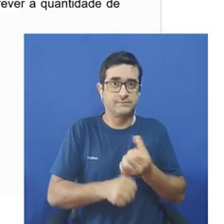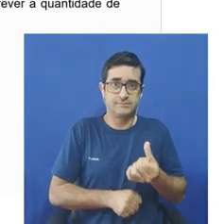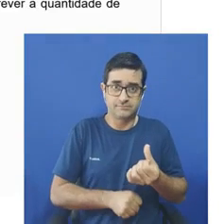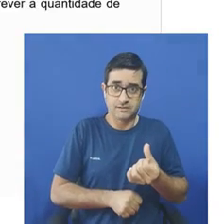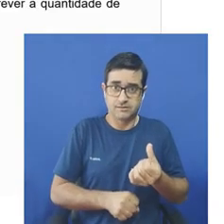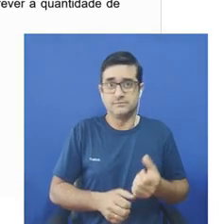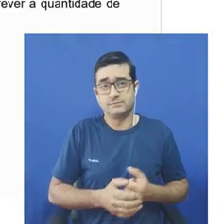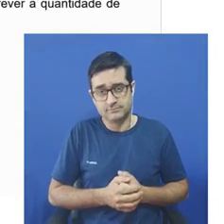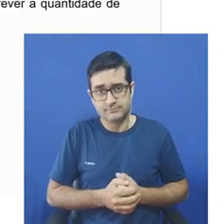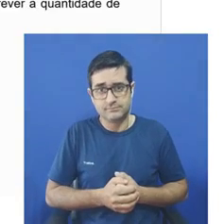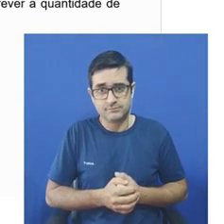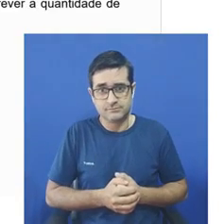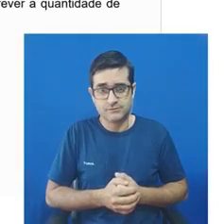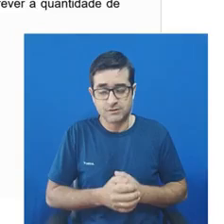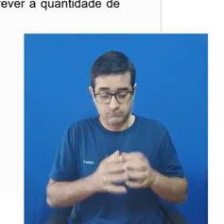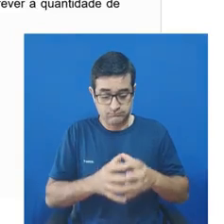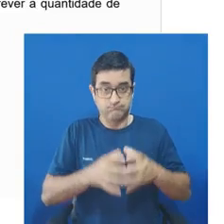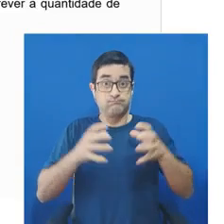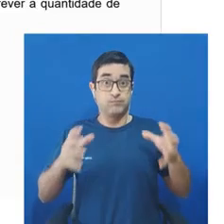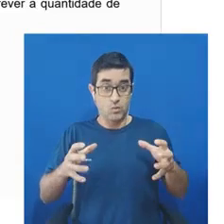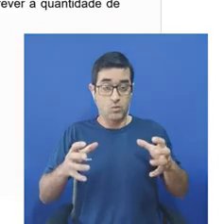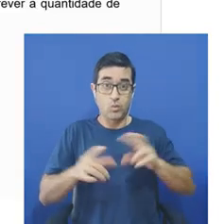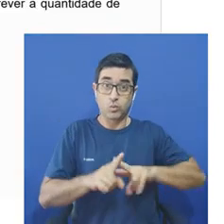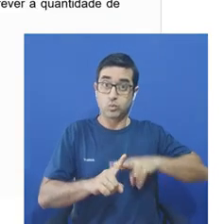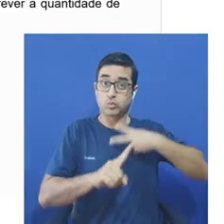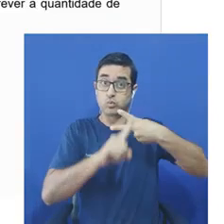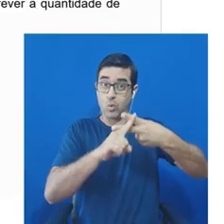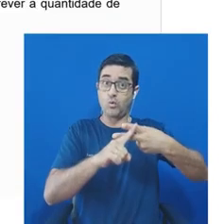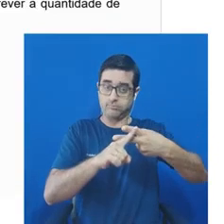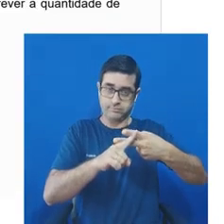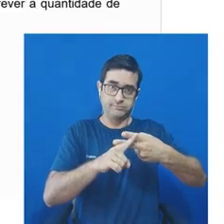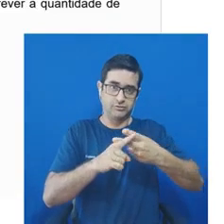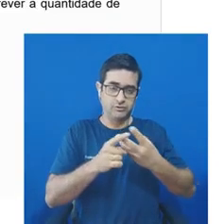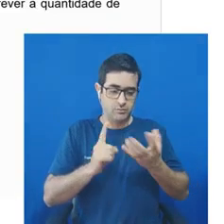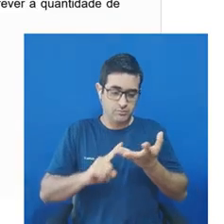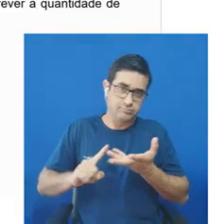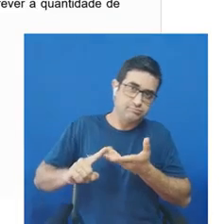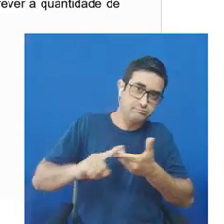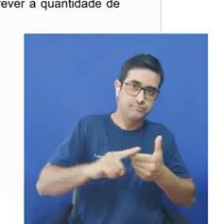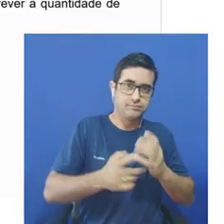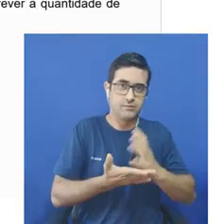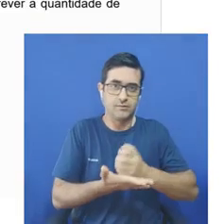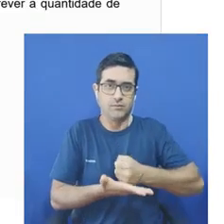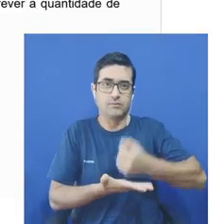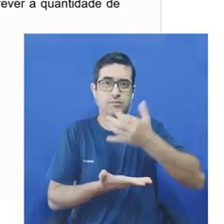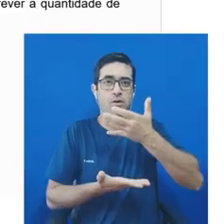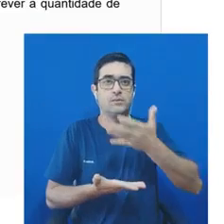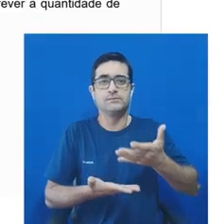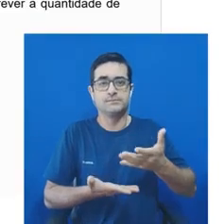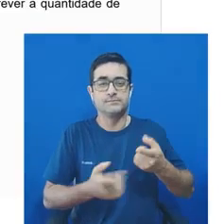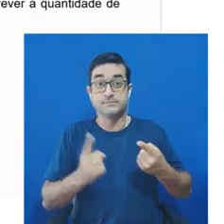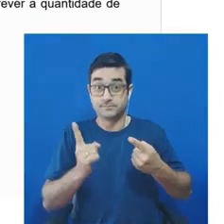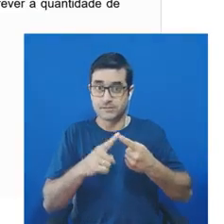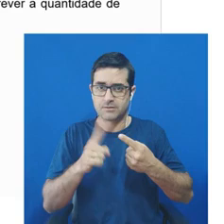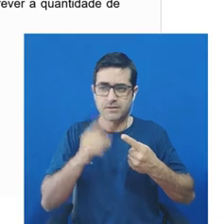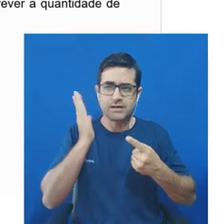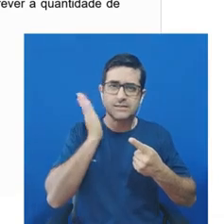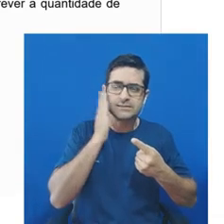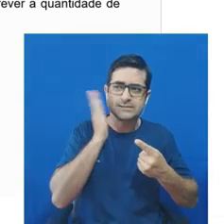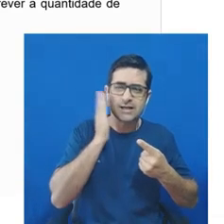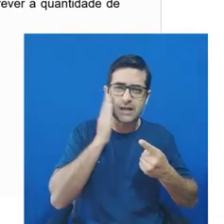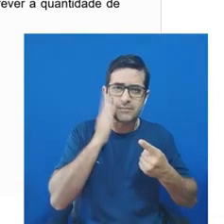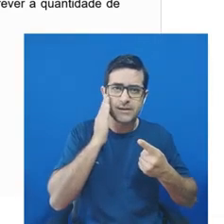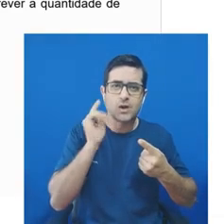obter 2 pães desse aqui, eu precisarei usar o dobro da quantidade de farinha. Então, eu preciso